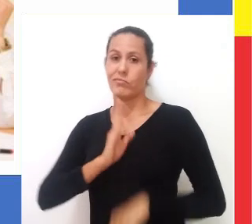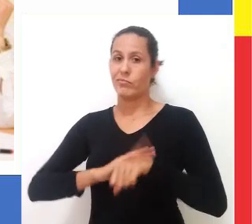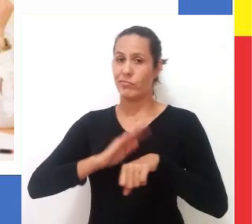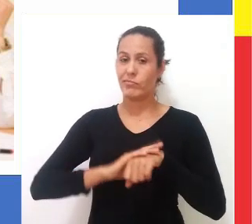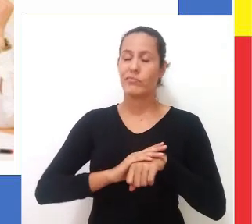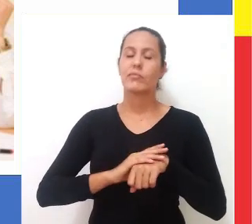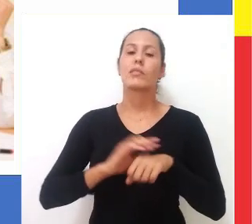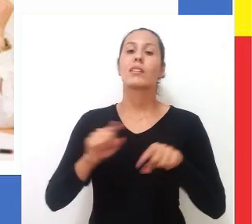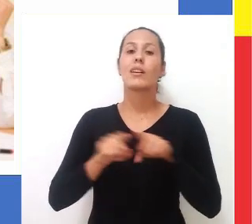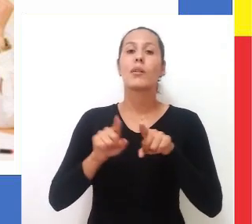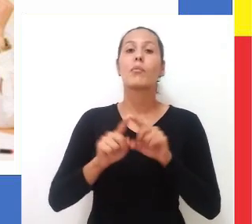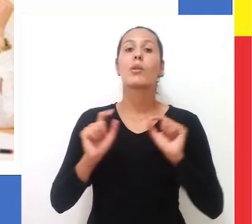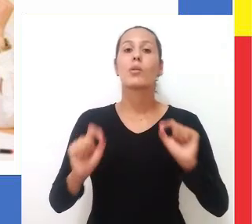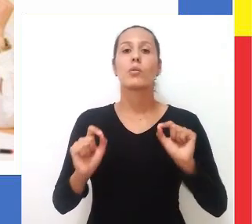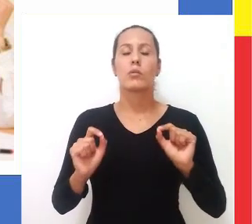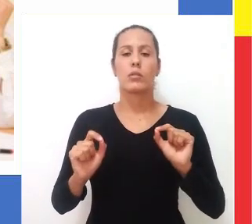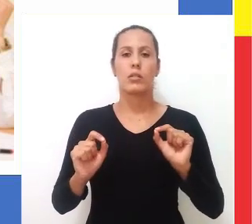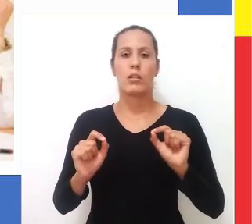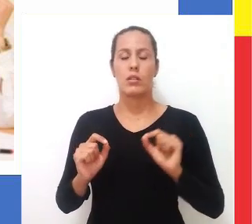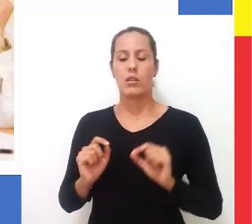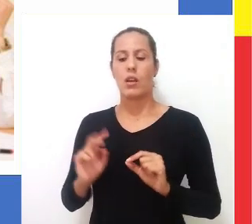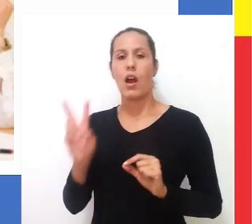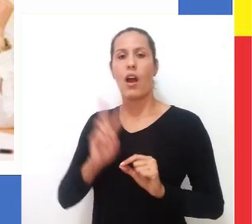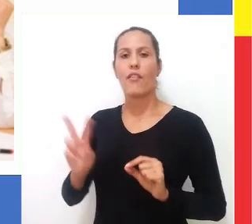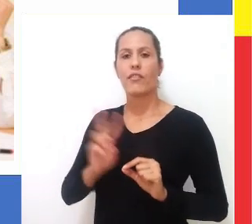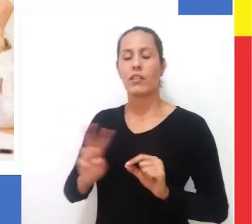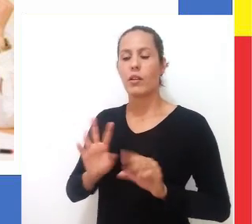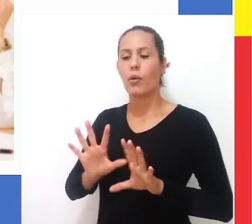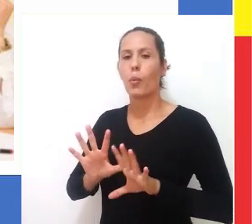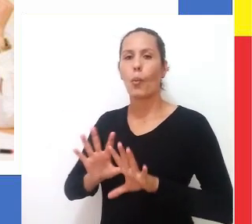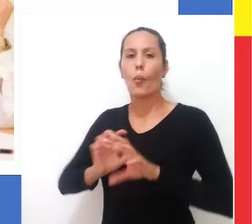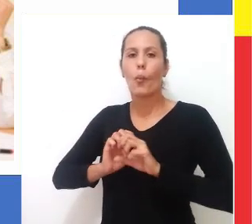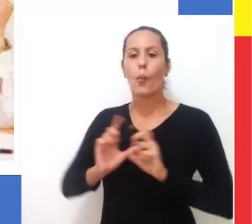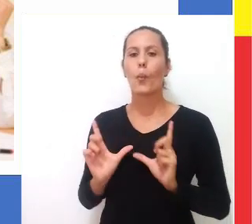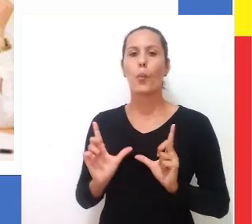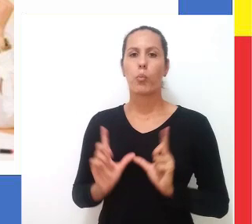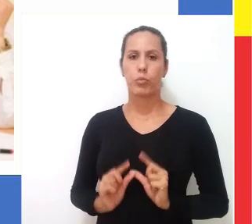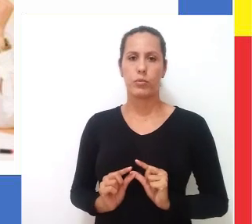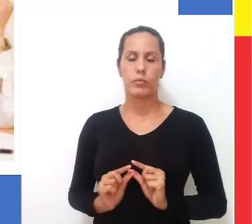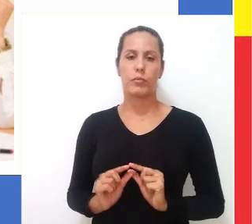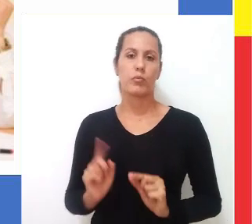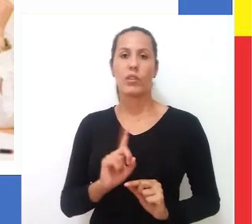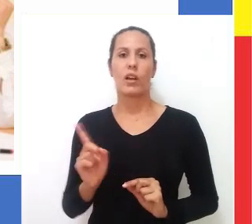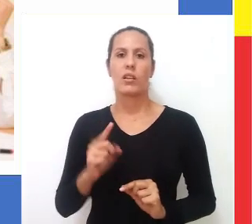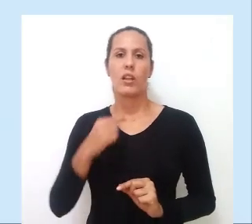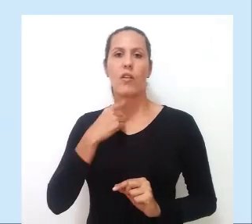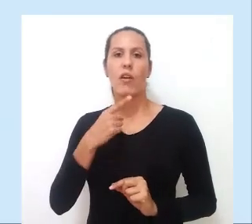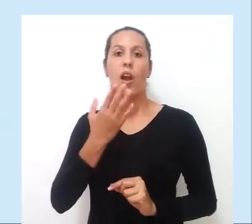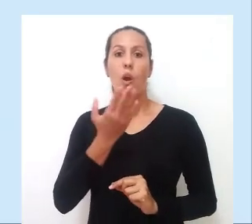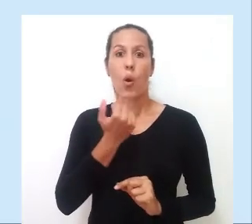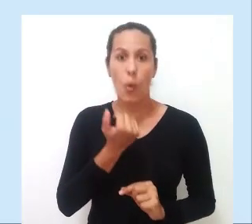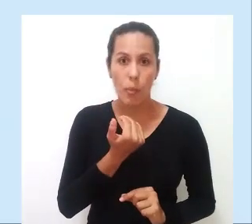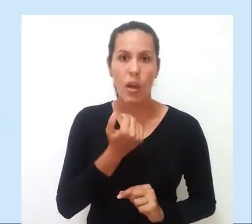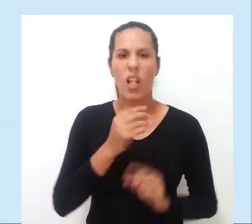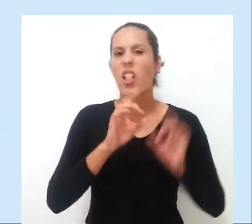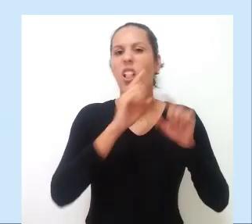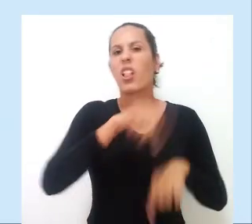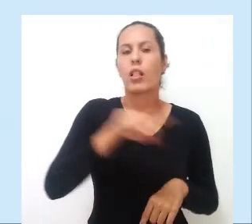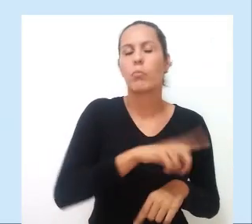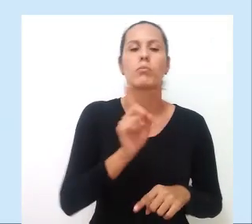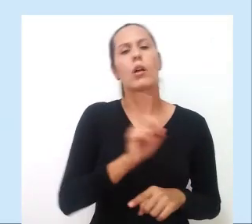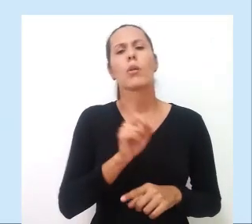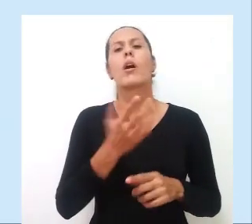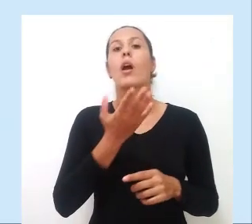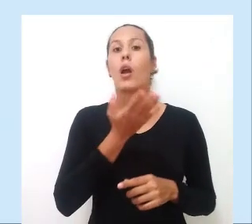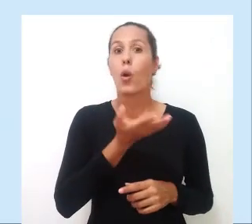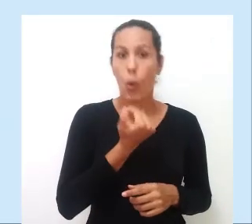tá certo? E diminui os níveis de absorção de vitaminas no nosso organismo. Não é que a gente vai deixar de comer,